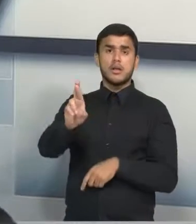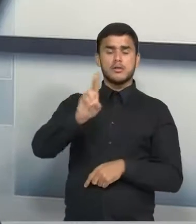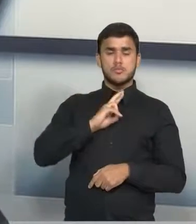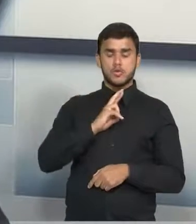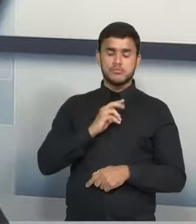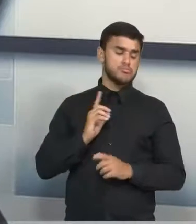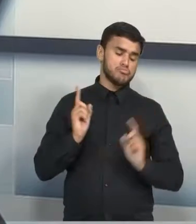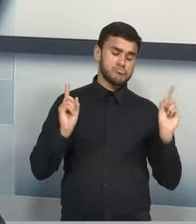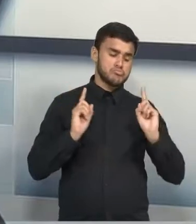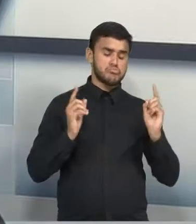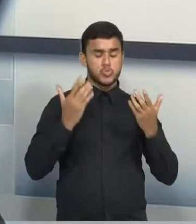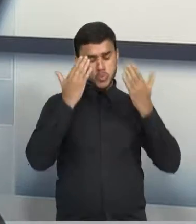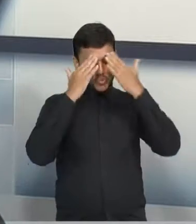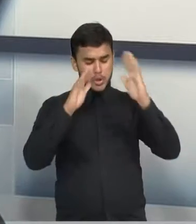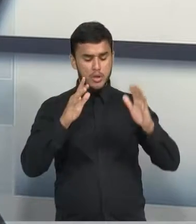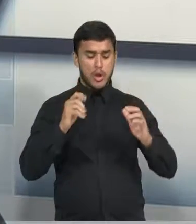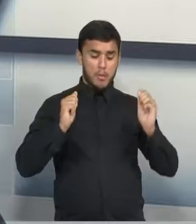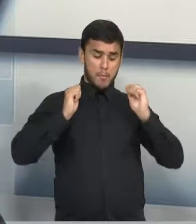Previdência.